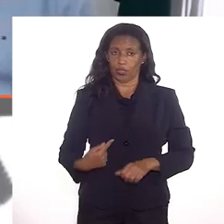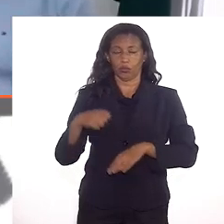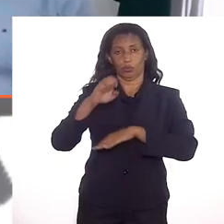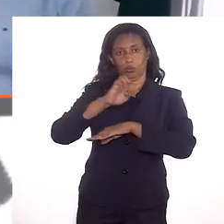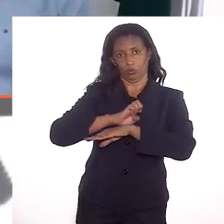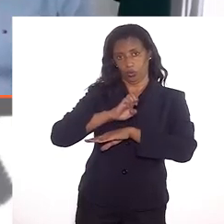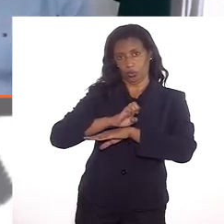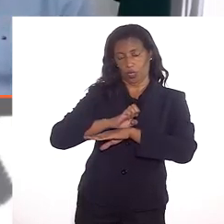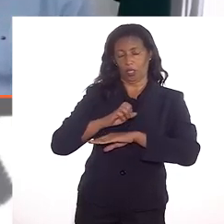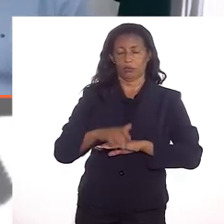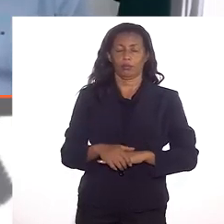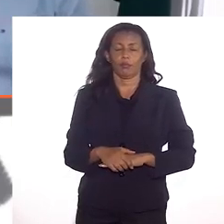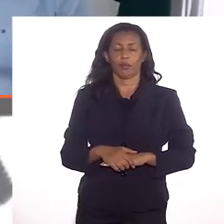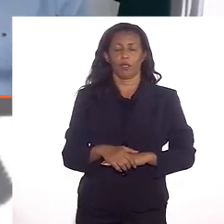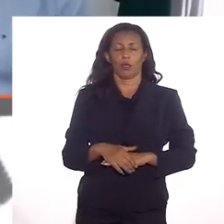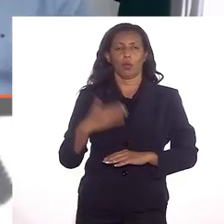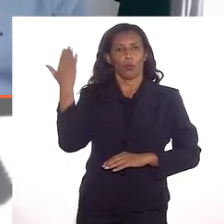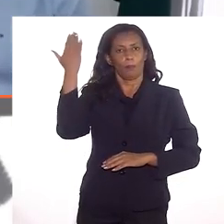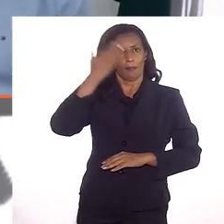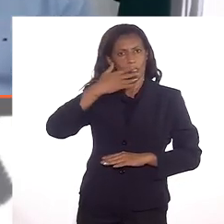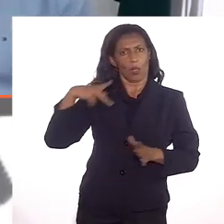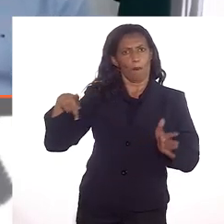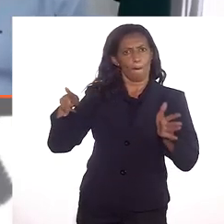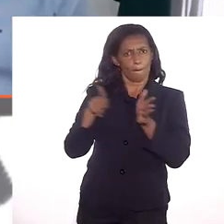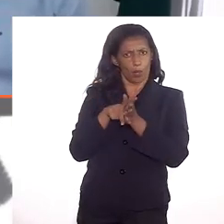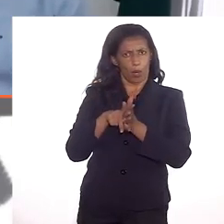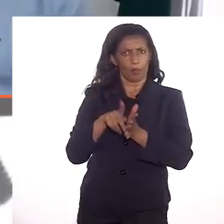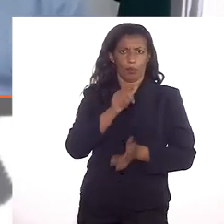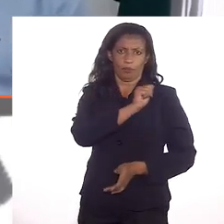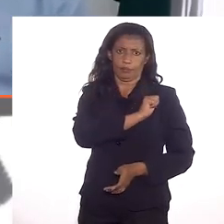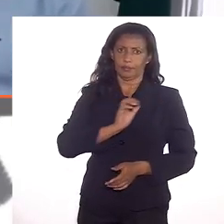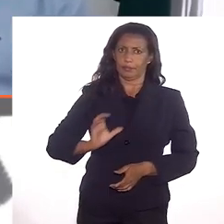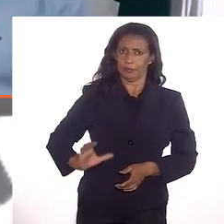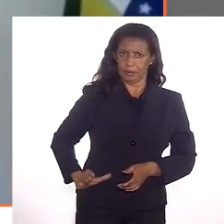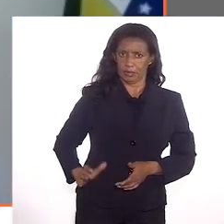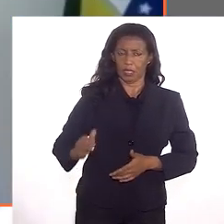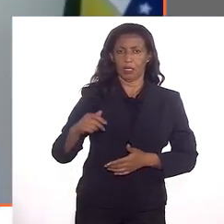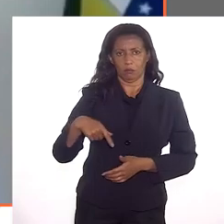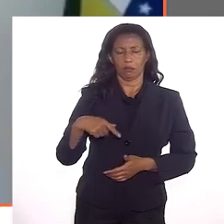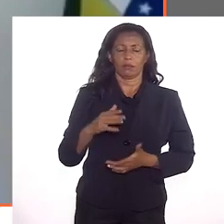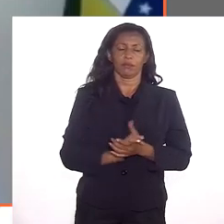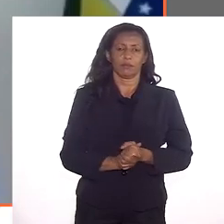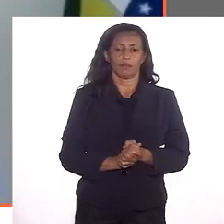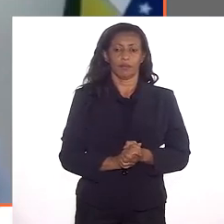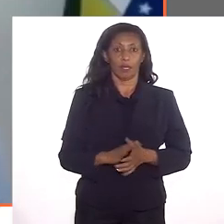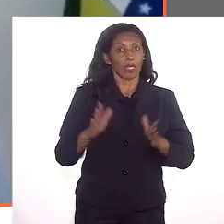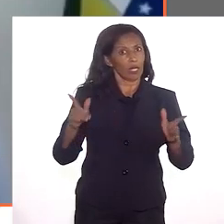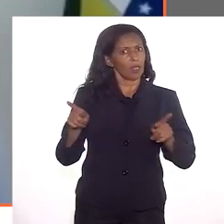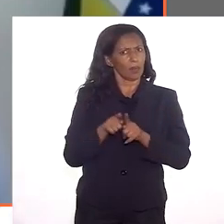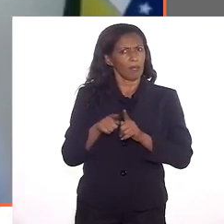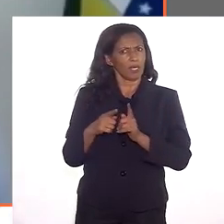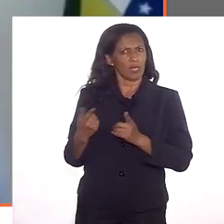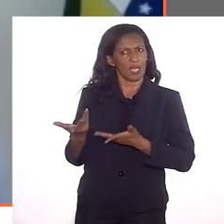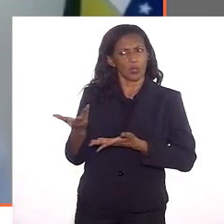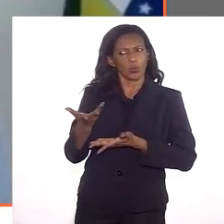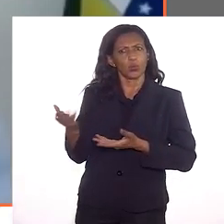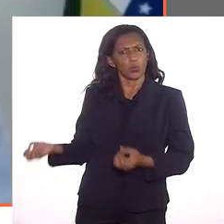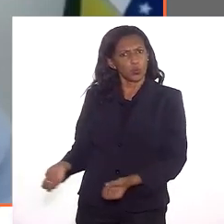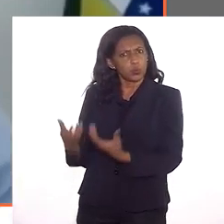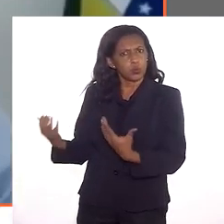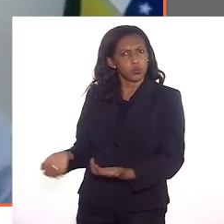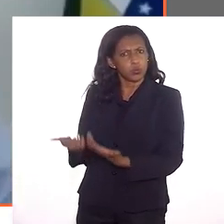né? Provavelmente com a presença, eu acho que é muito importante, do próprio presidente da Casa, né? E, ao mesmo tempo, a gente tem estimulado, não tem